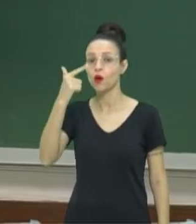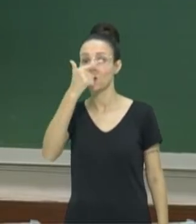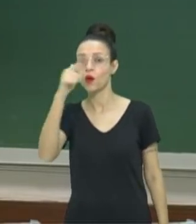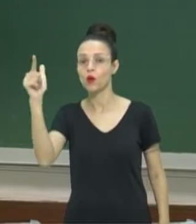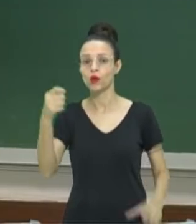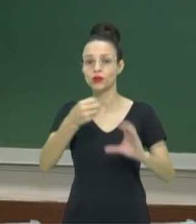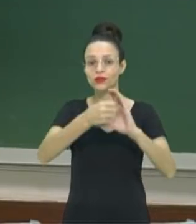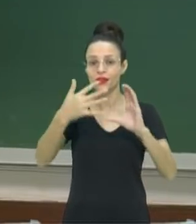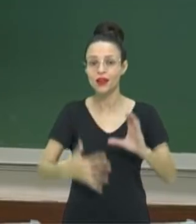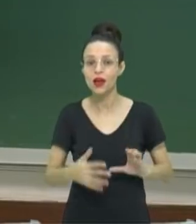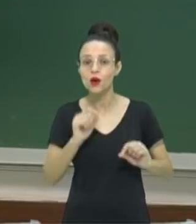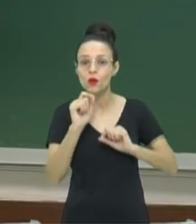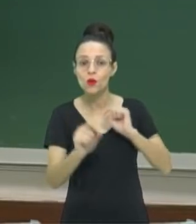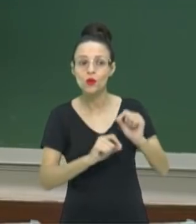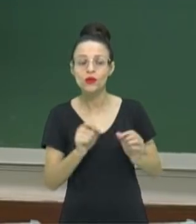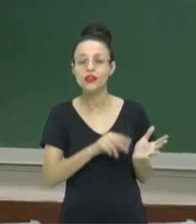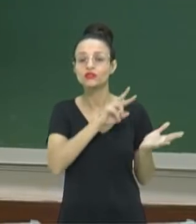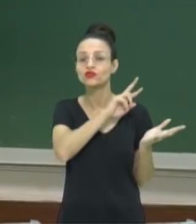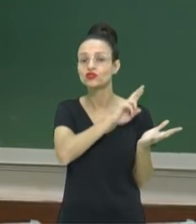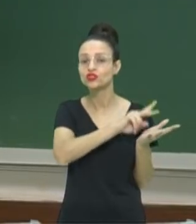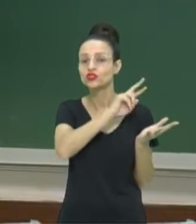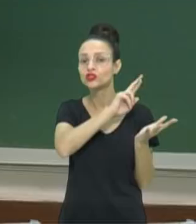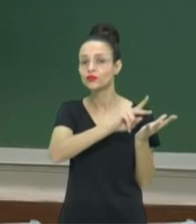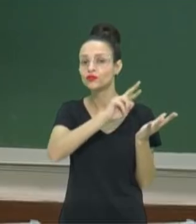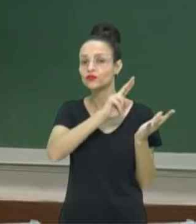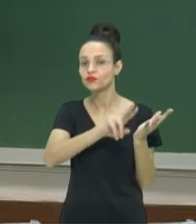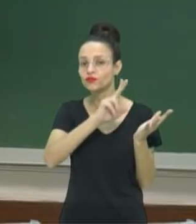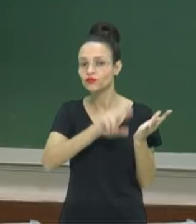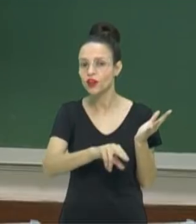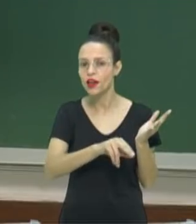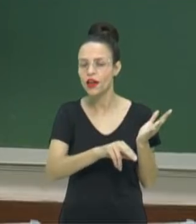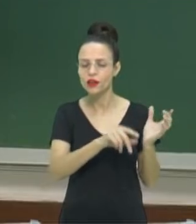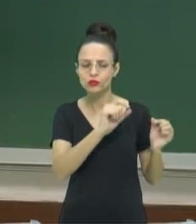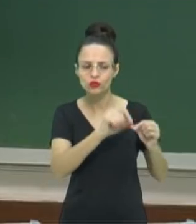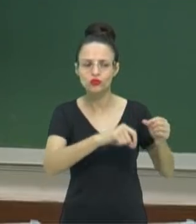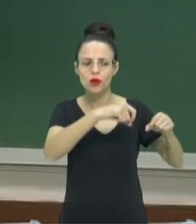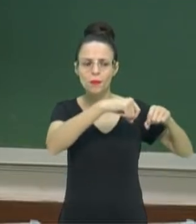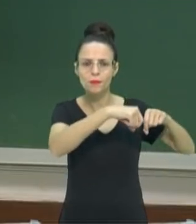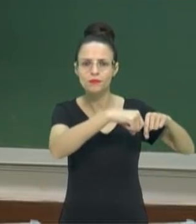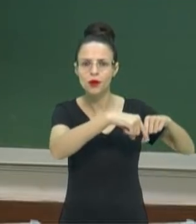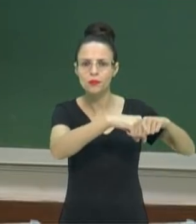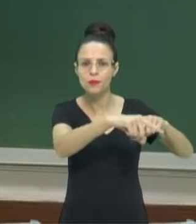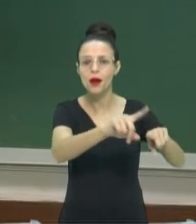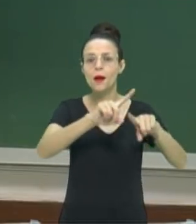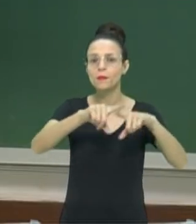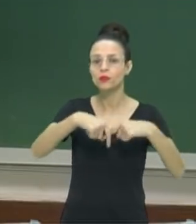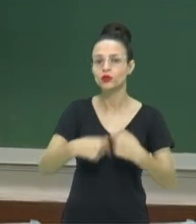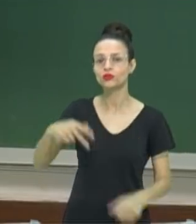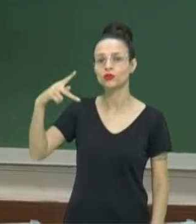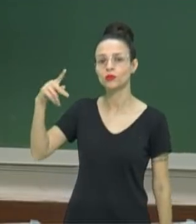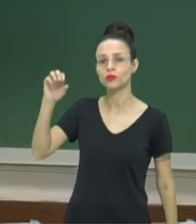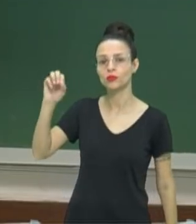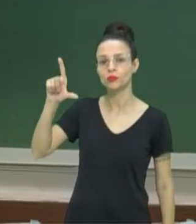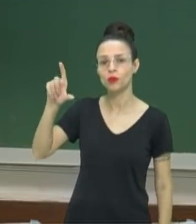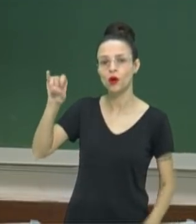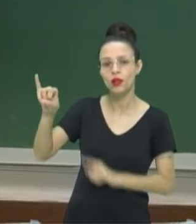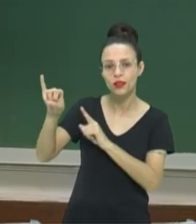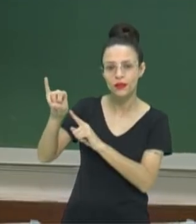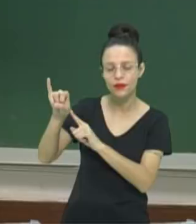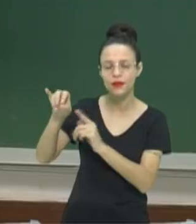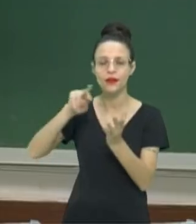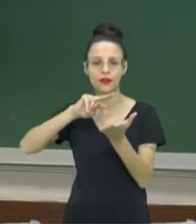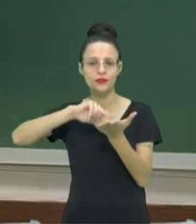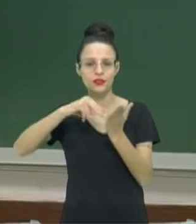característica, produção de diversos itens. Então, por isso, policultura.